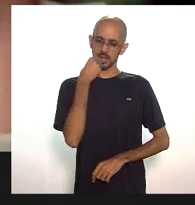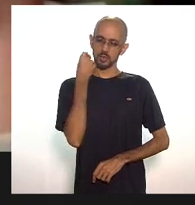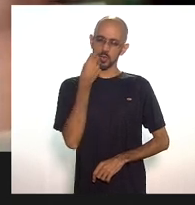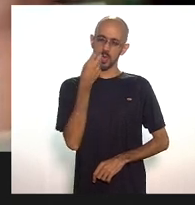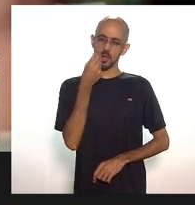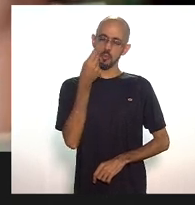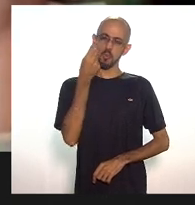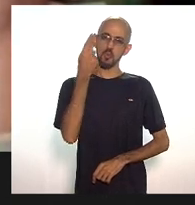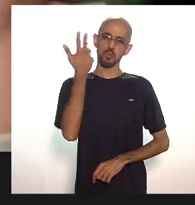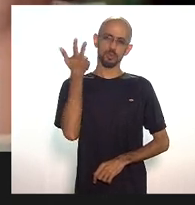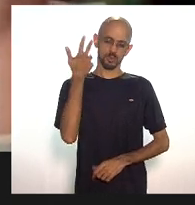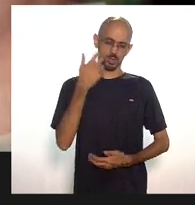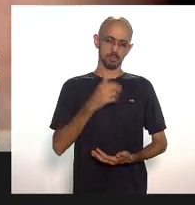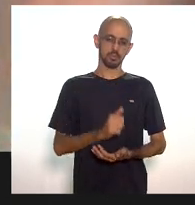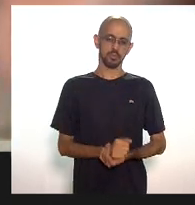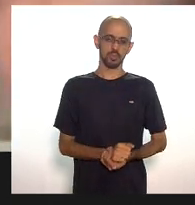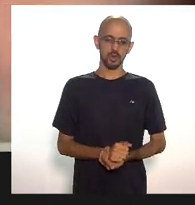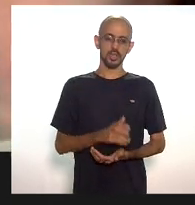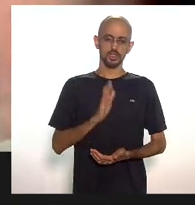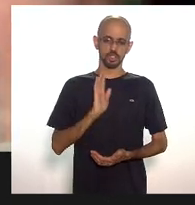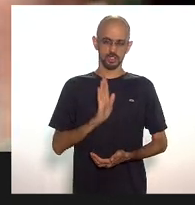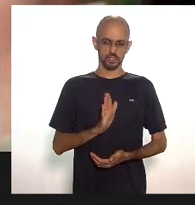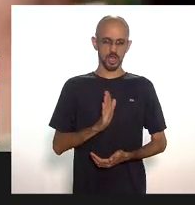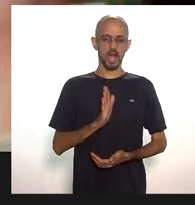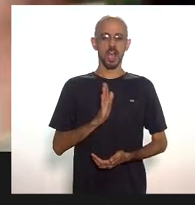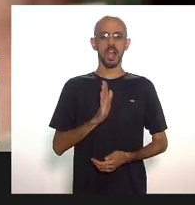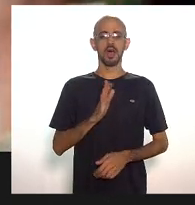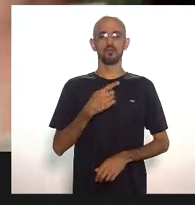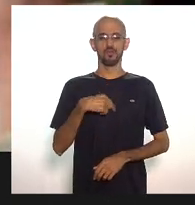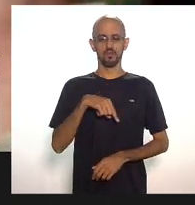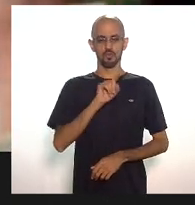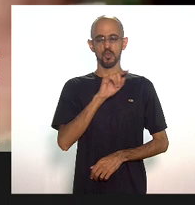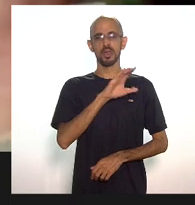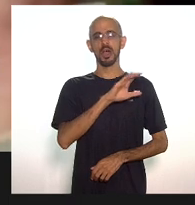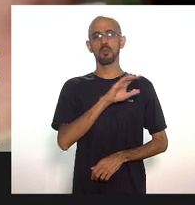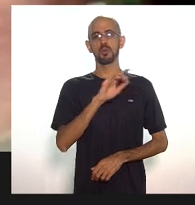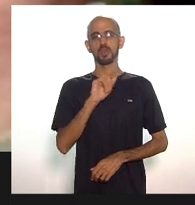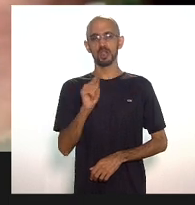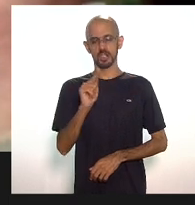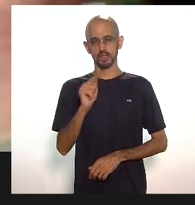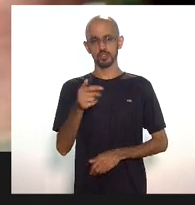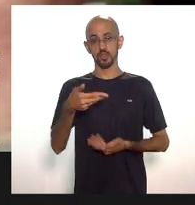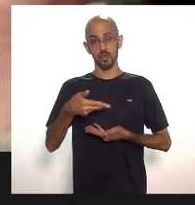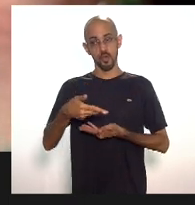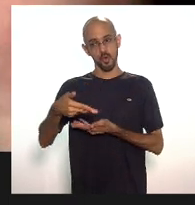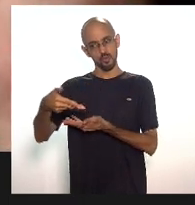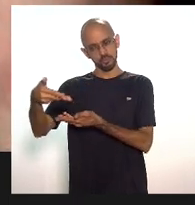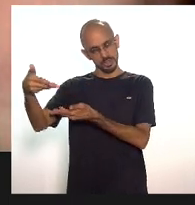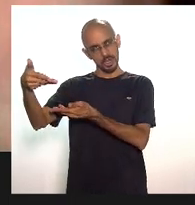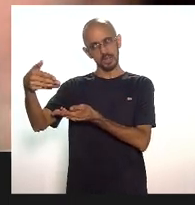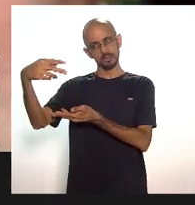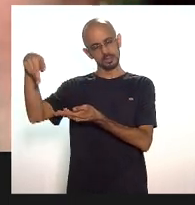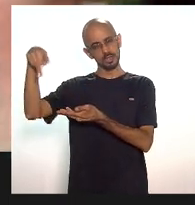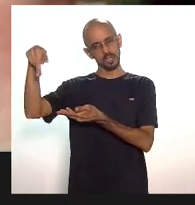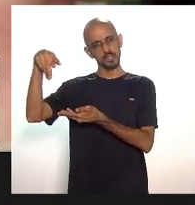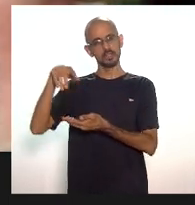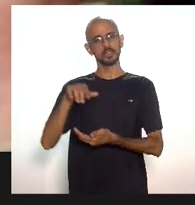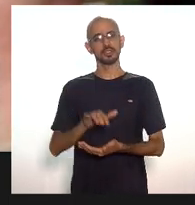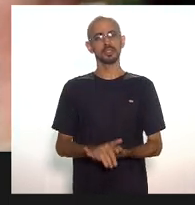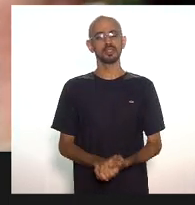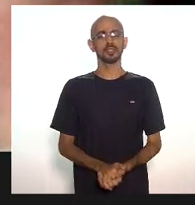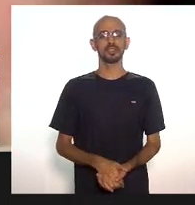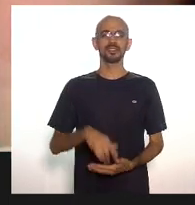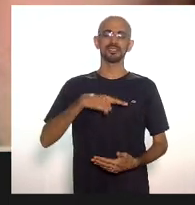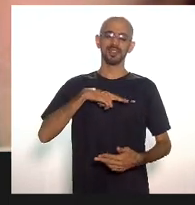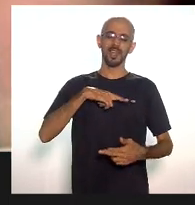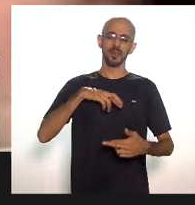anos. Né? Já estive, inclusive, em Campo Grande, a convite dele. Né? E tem uma